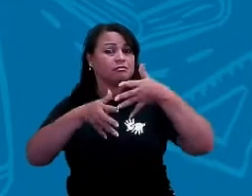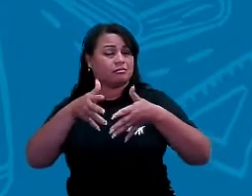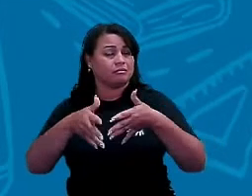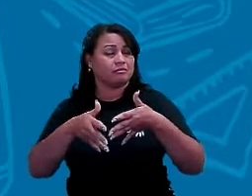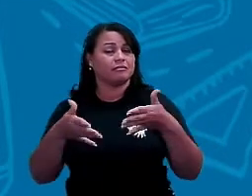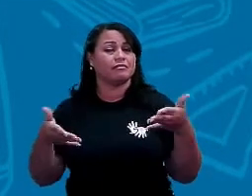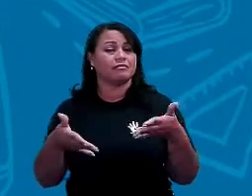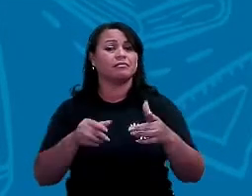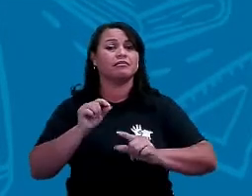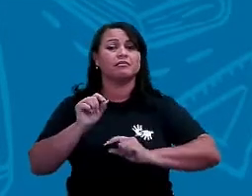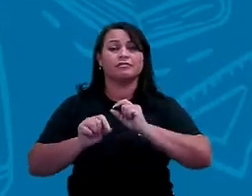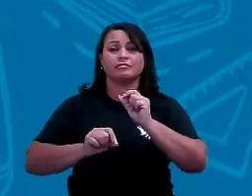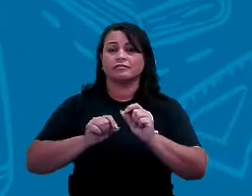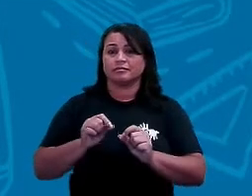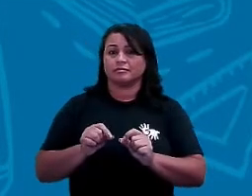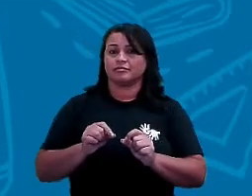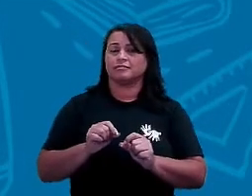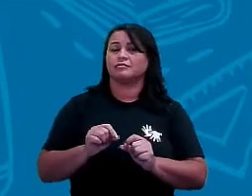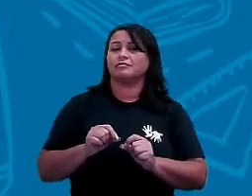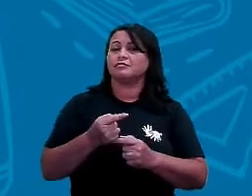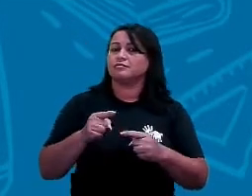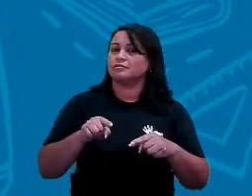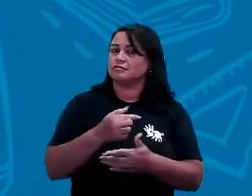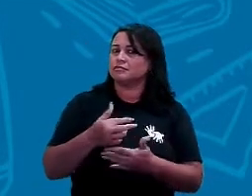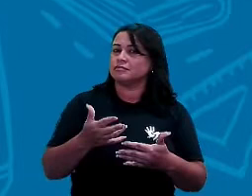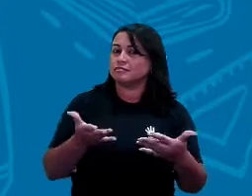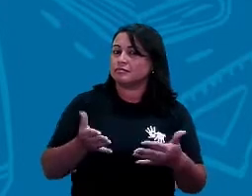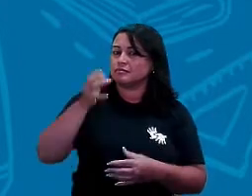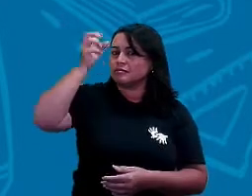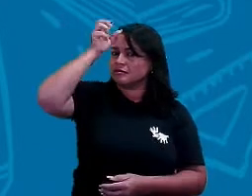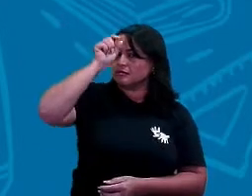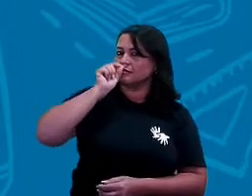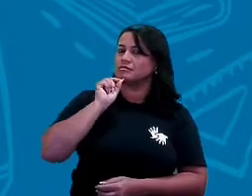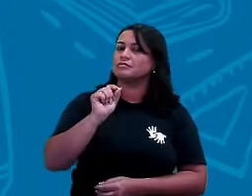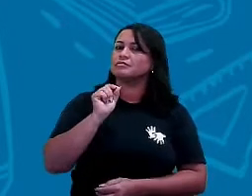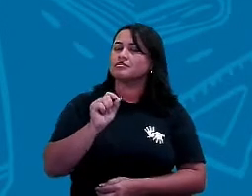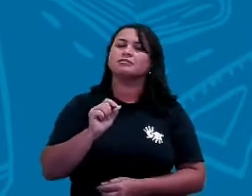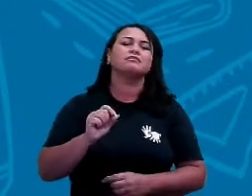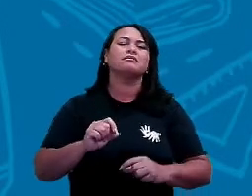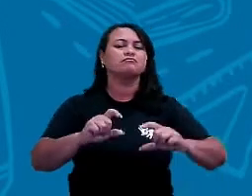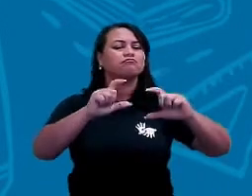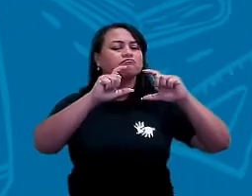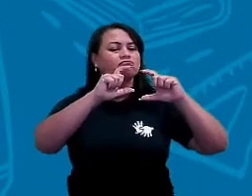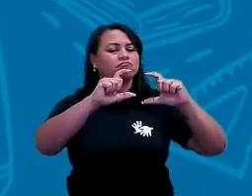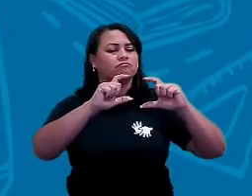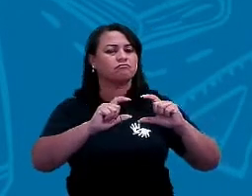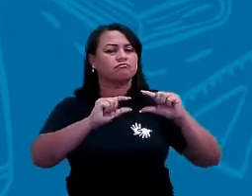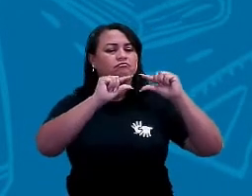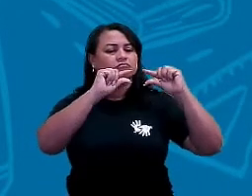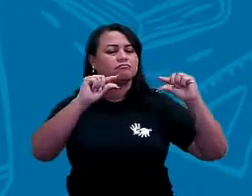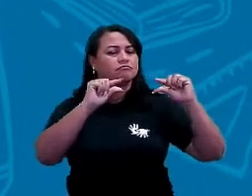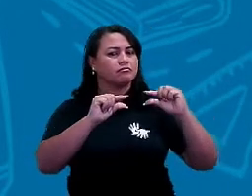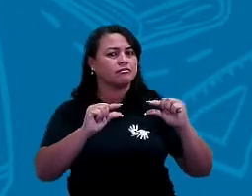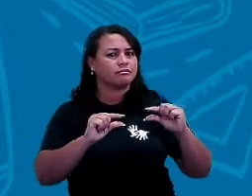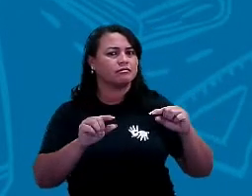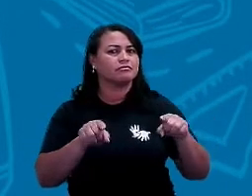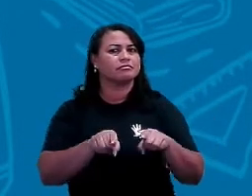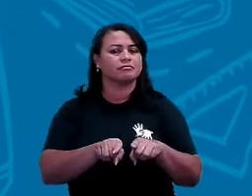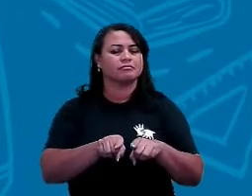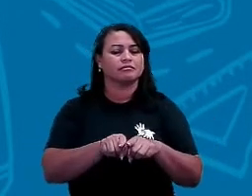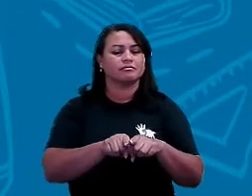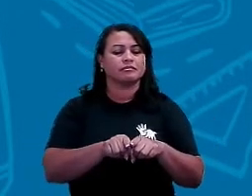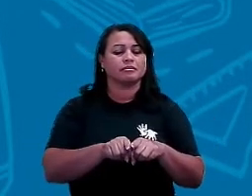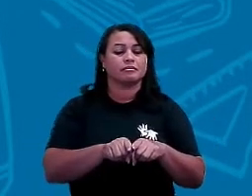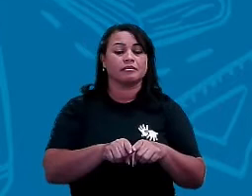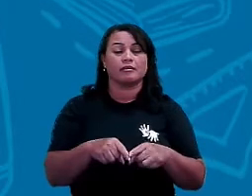Então, agora, a gente vai aprender um pouquinho sobre o que são estrofes, versos, tá certo? Então,